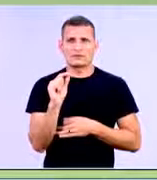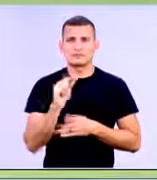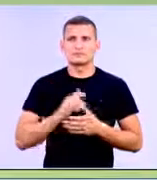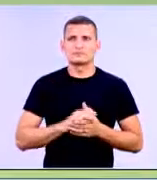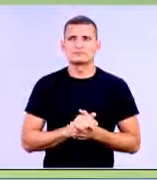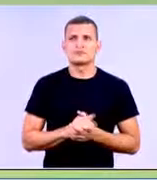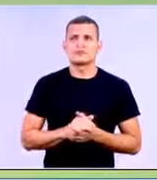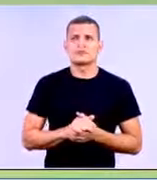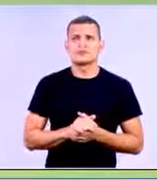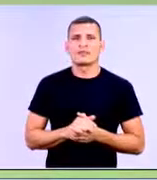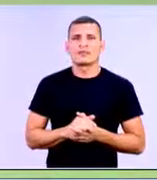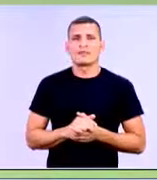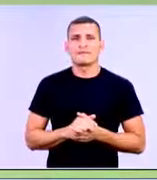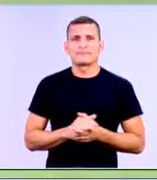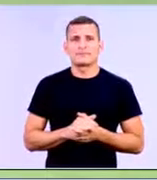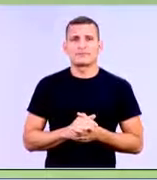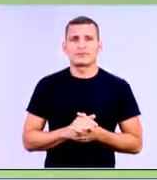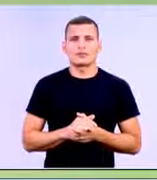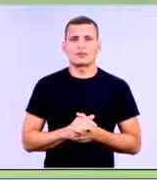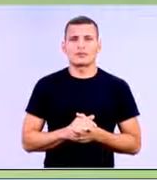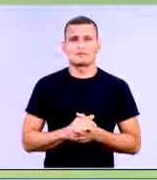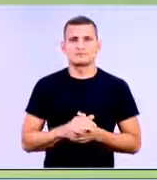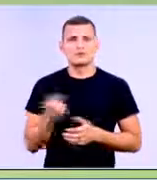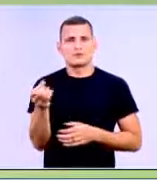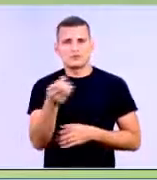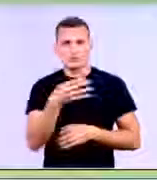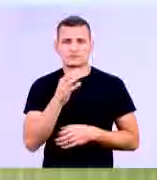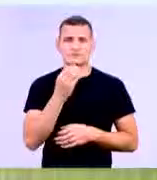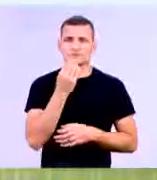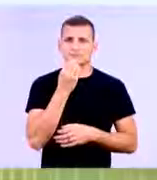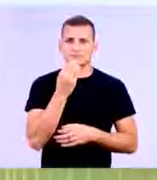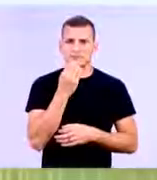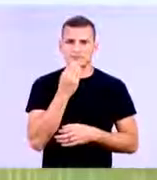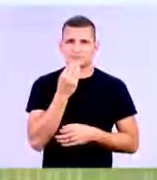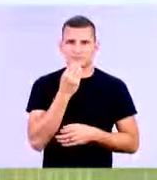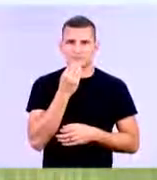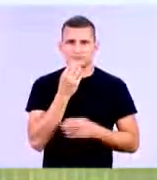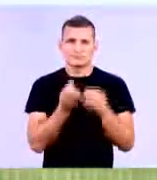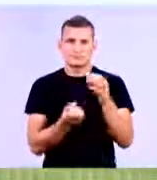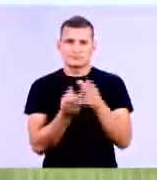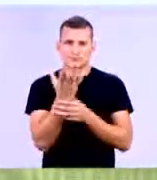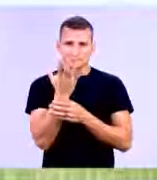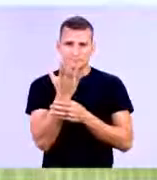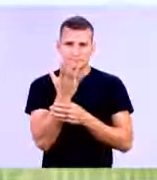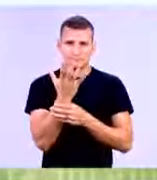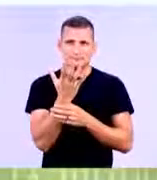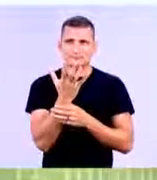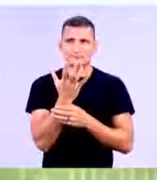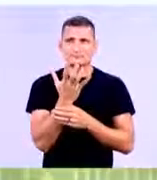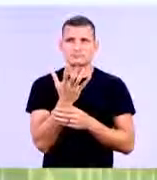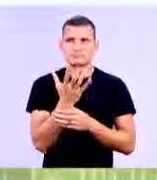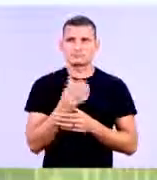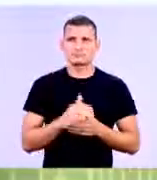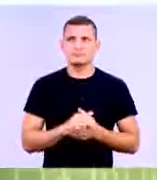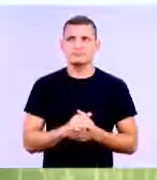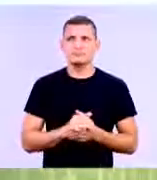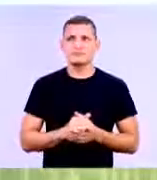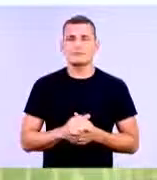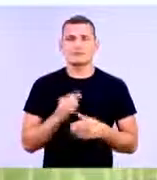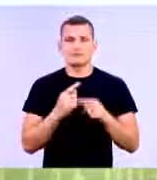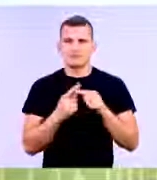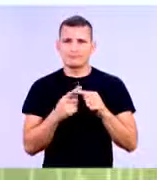o retorno sobre investimento, e novas oportunidades serão criadas, exatamente em virtude